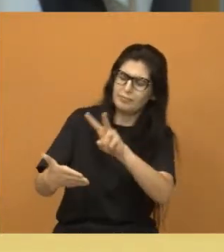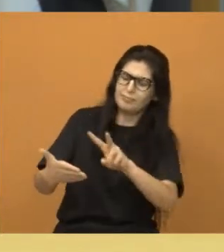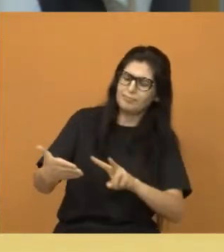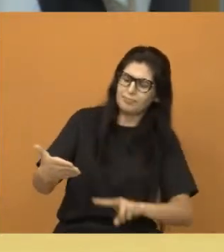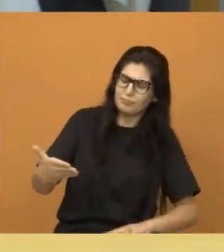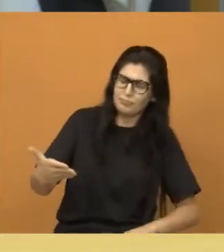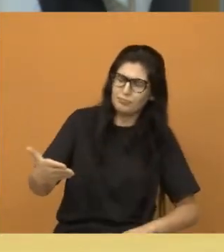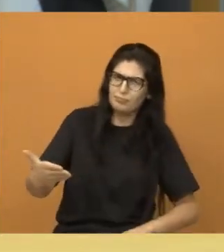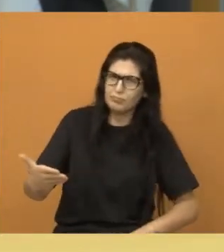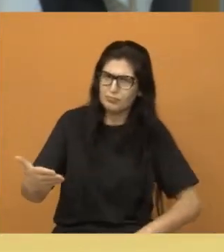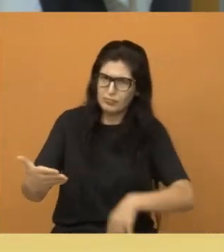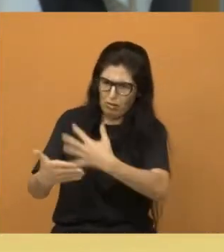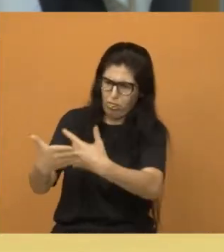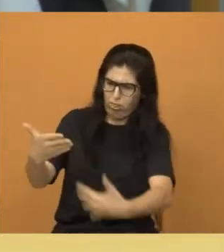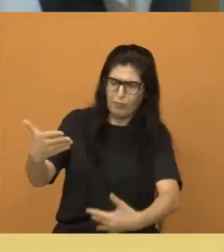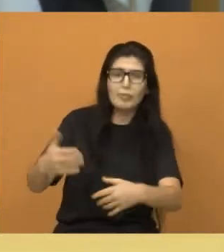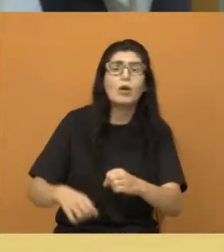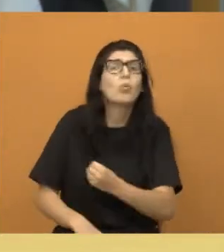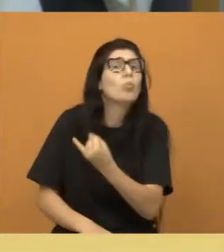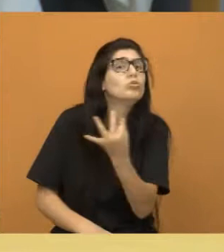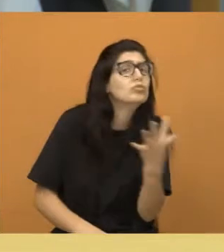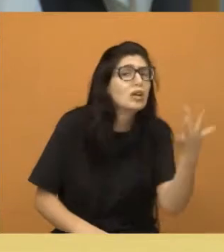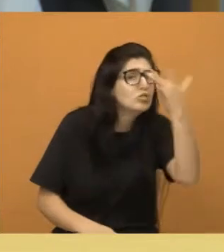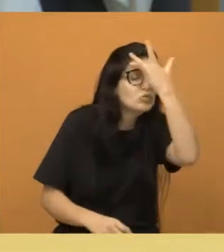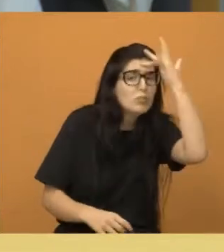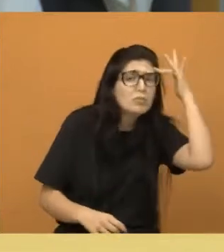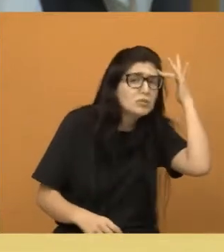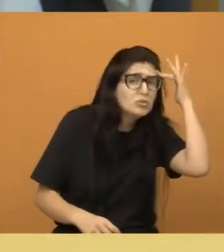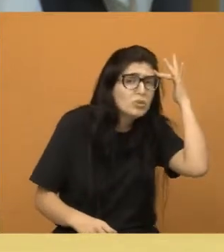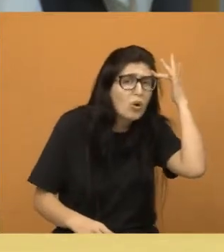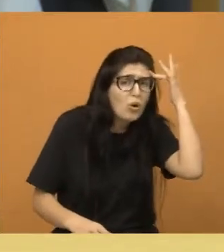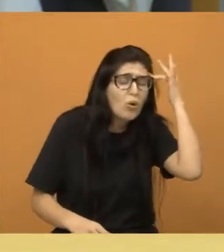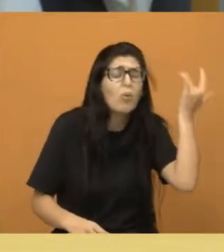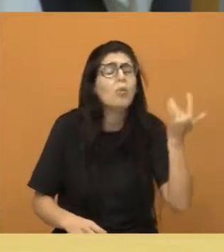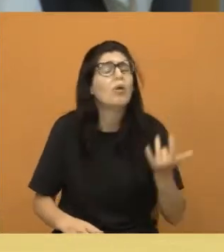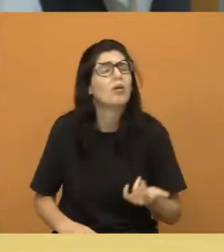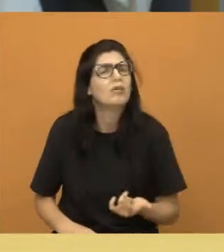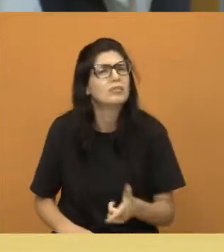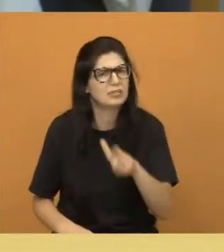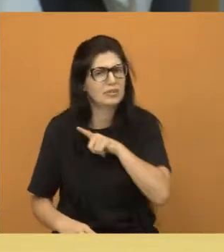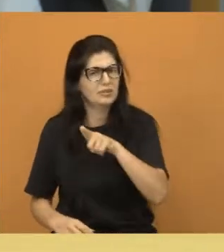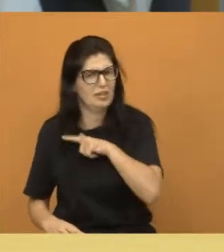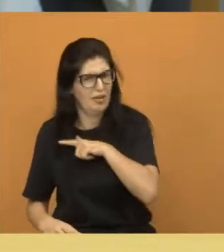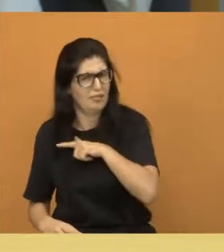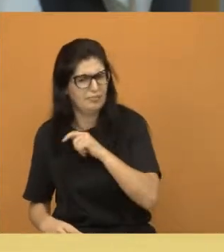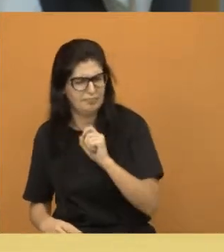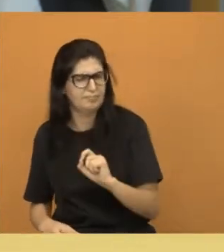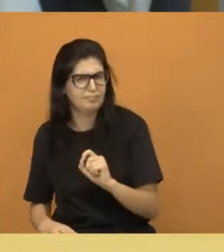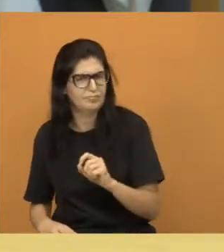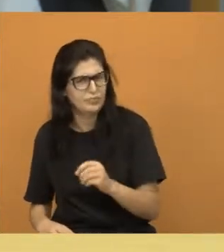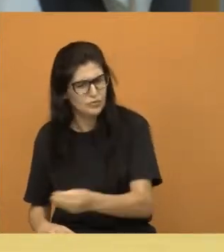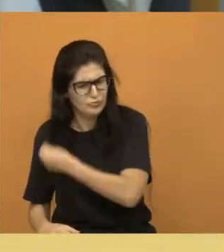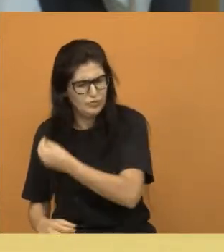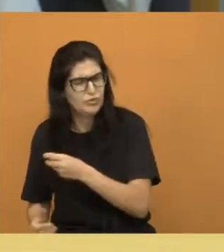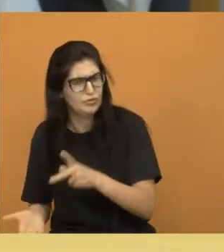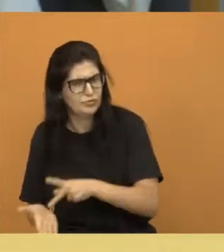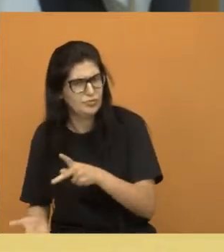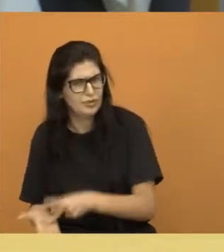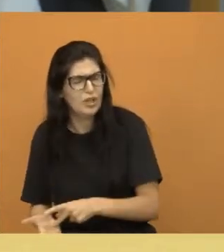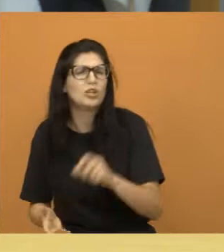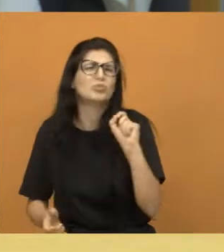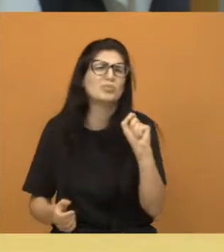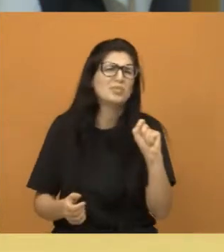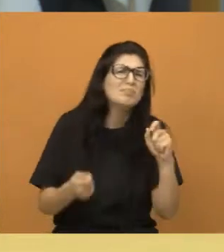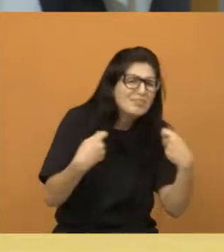a quantidade de funcionários que estão atual e a necessidade que está posta aqui. Nós estamos questionando